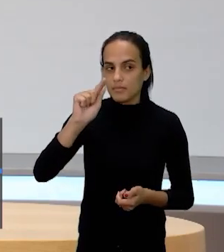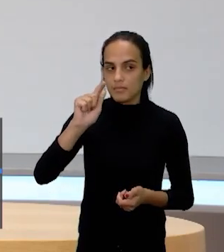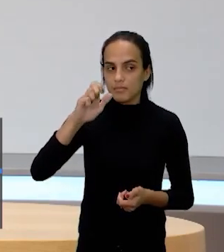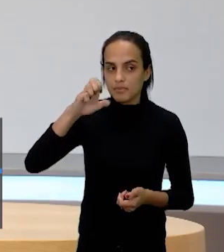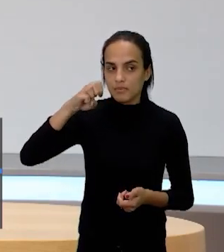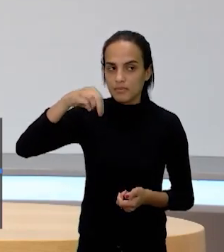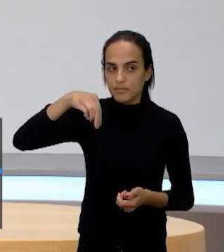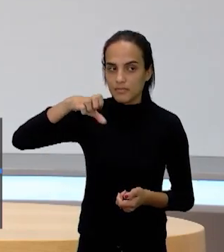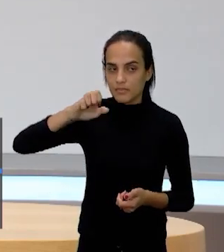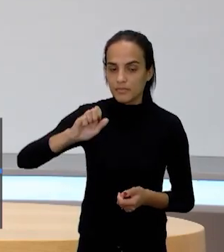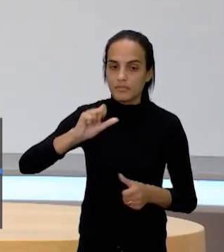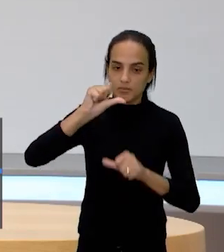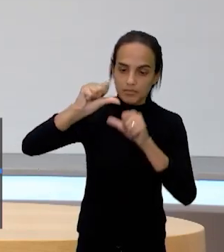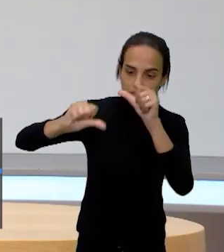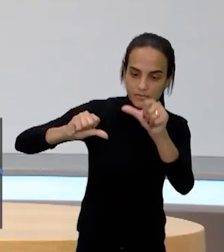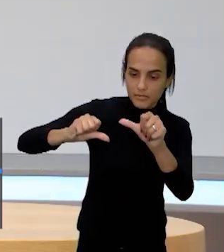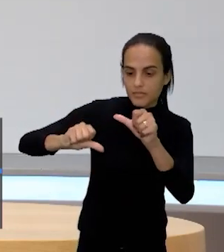produto.